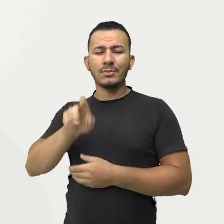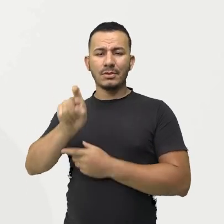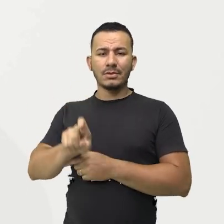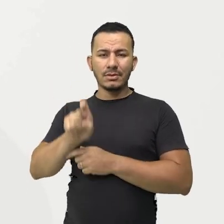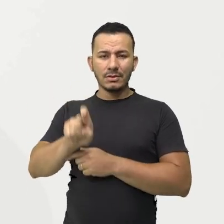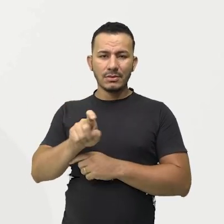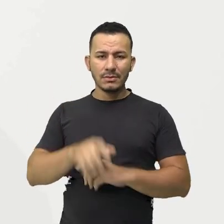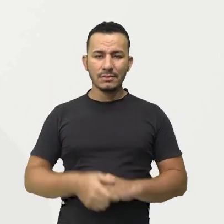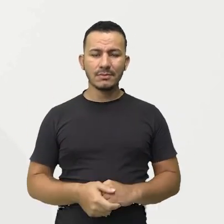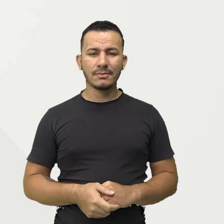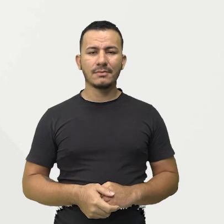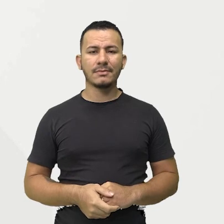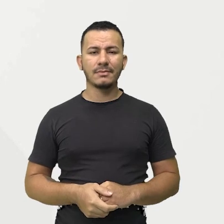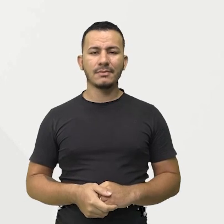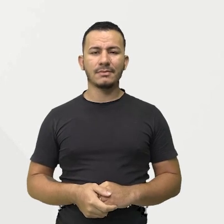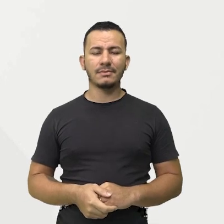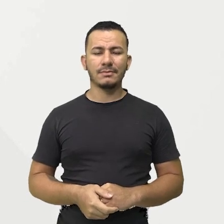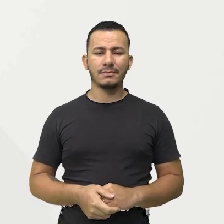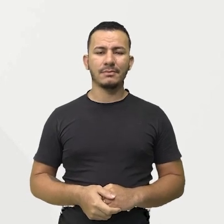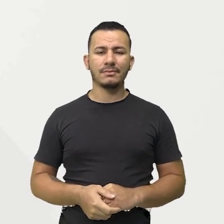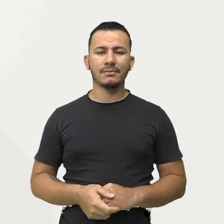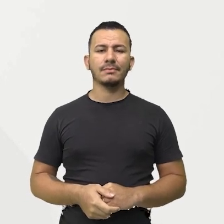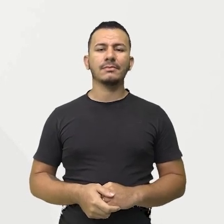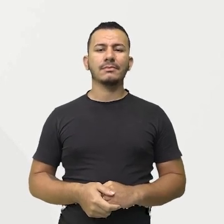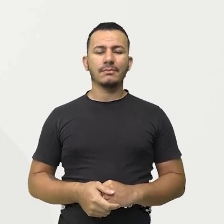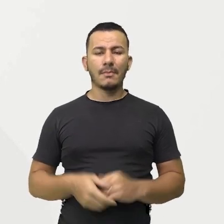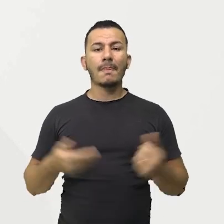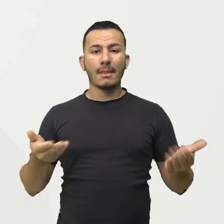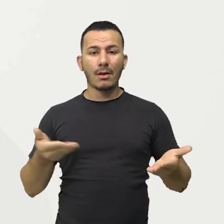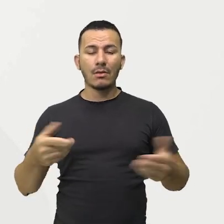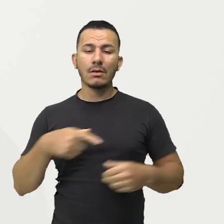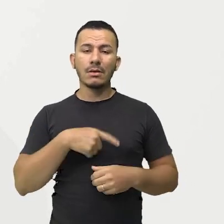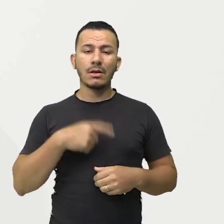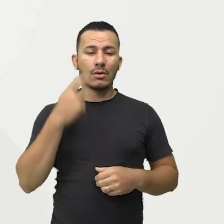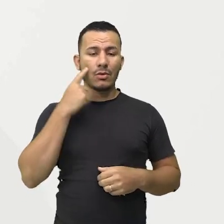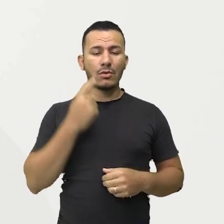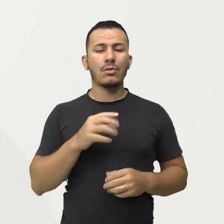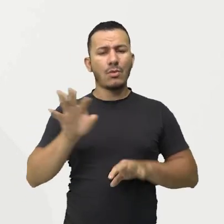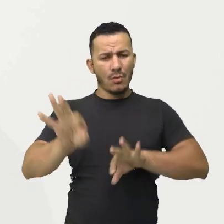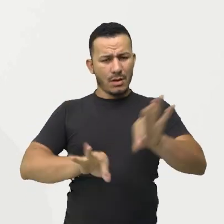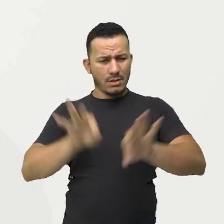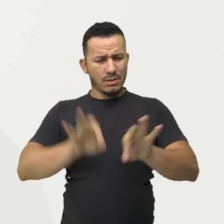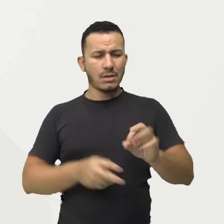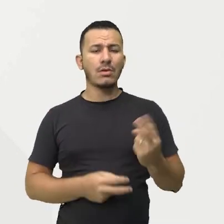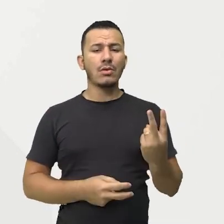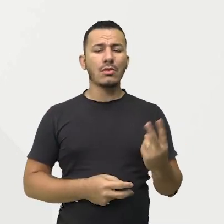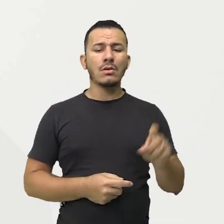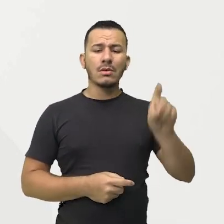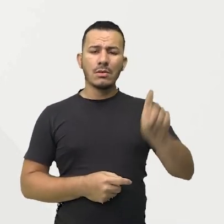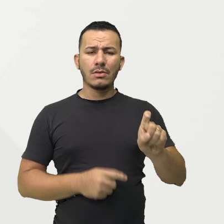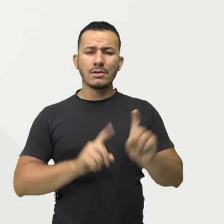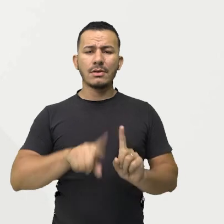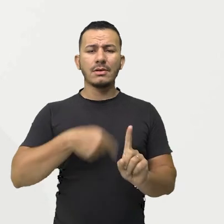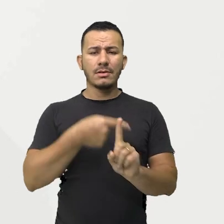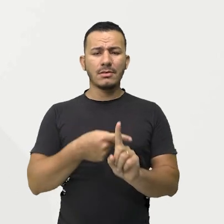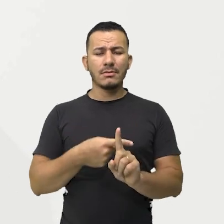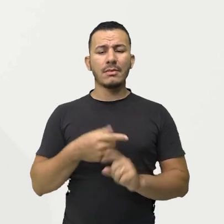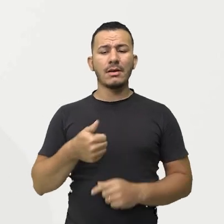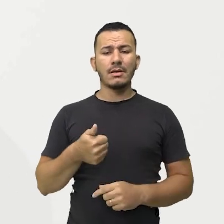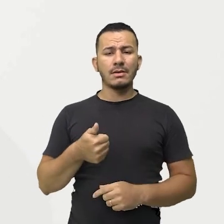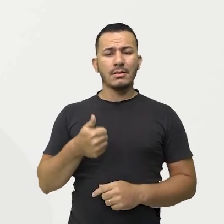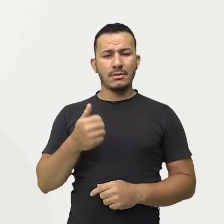nossa equação. E aí, vejamos então, nós temos 2x